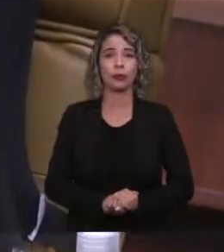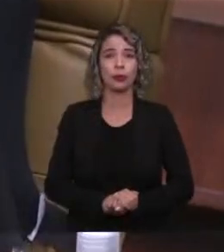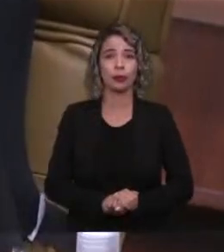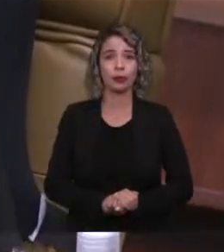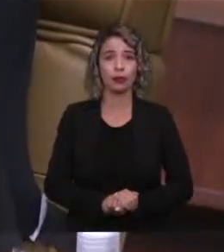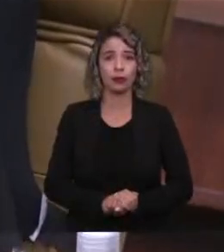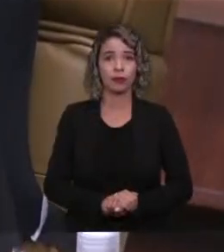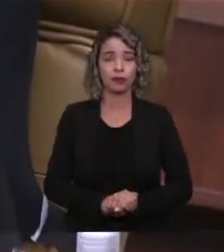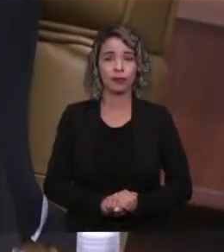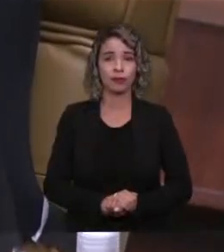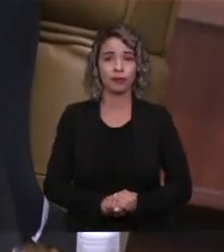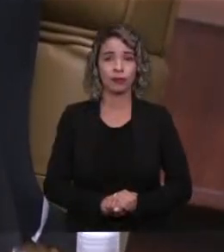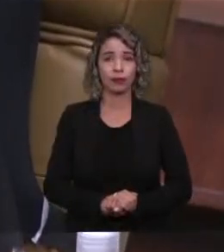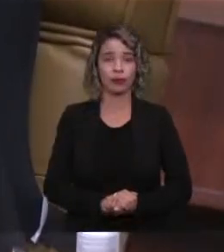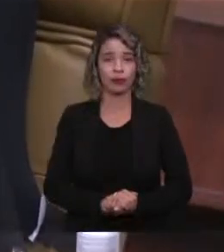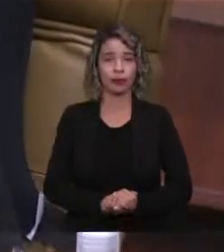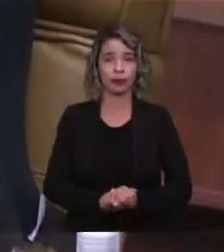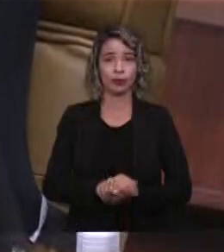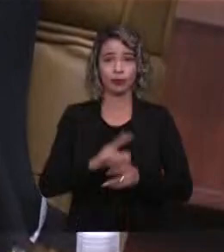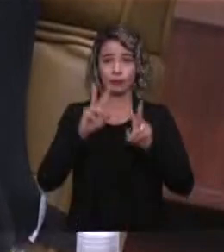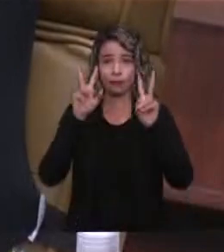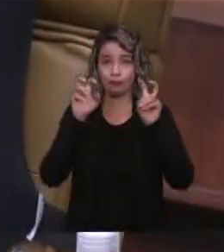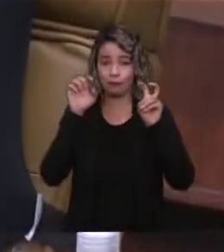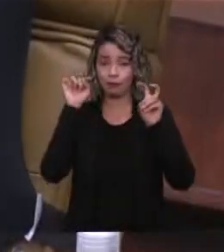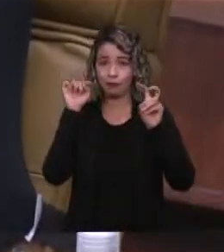Nesse ponto, o próprio